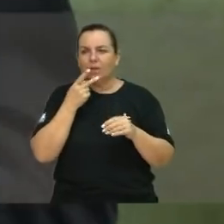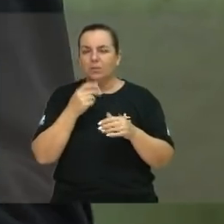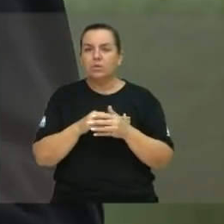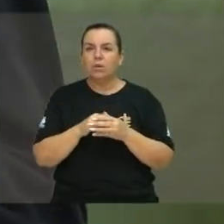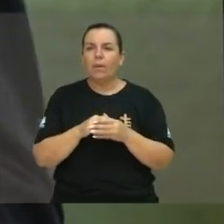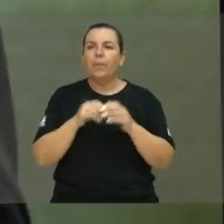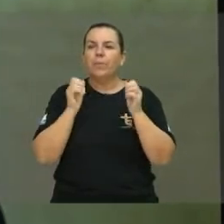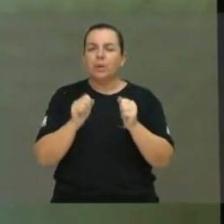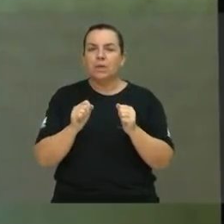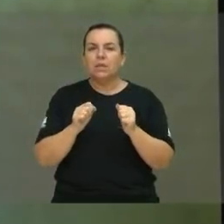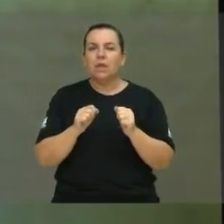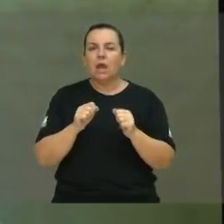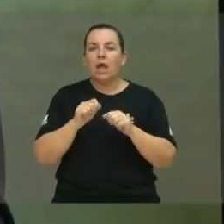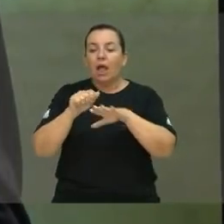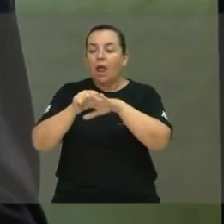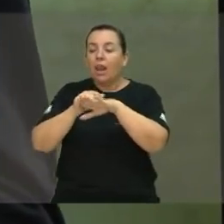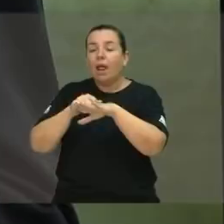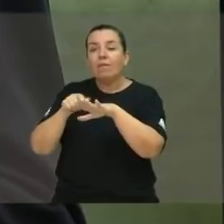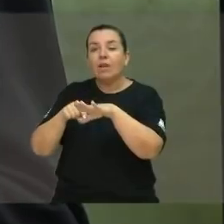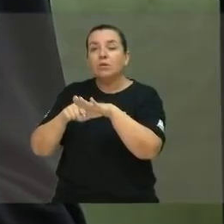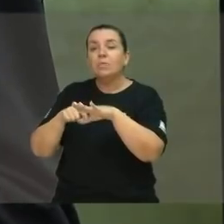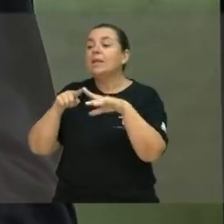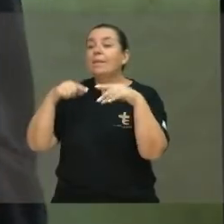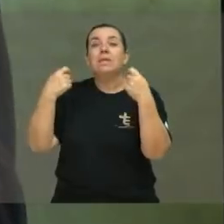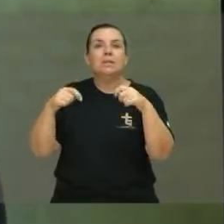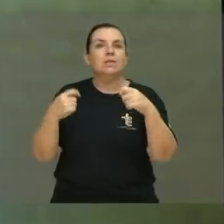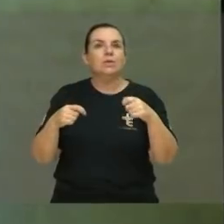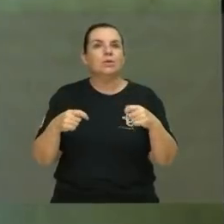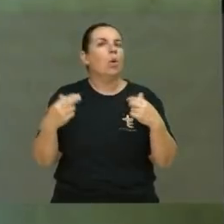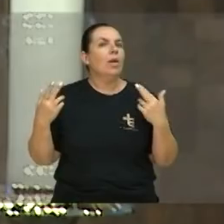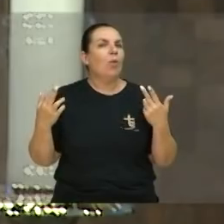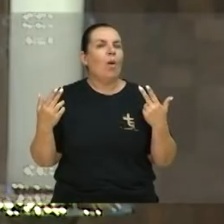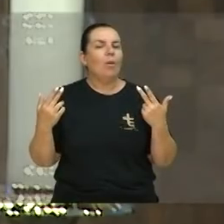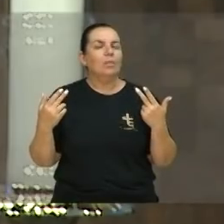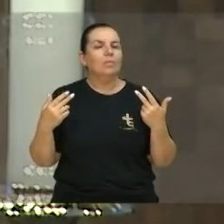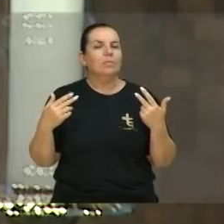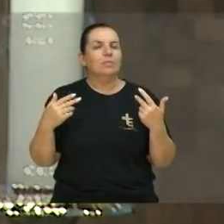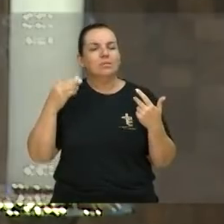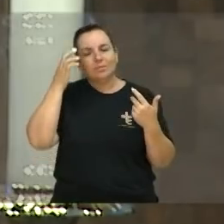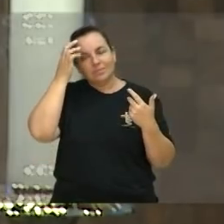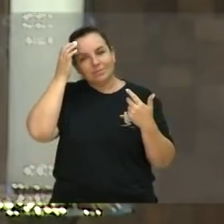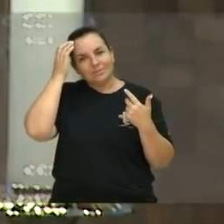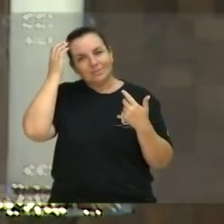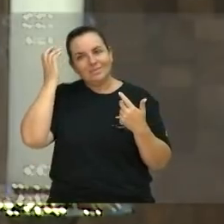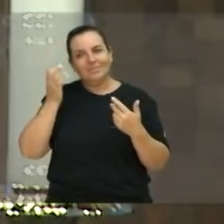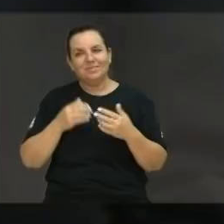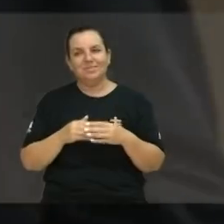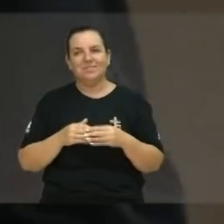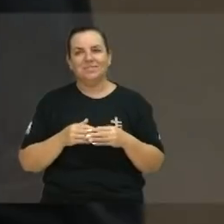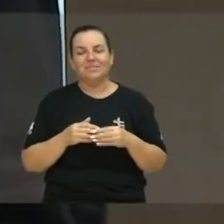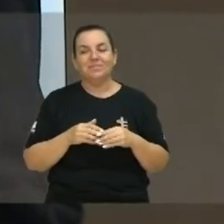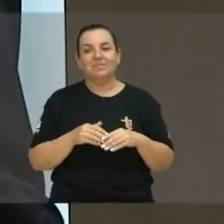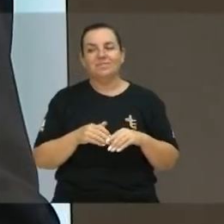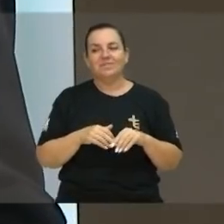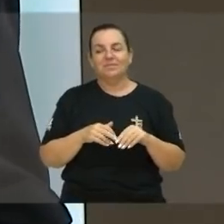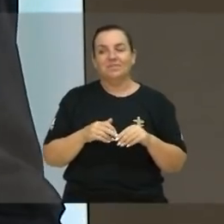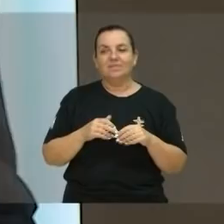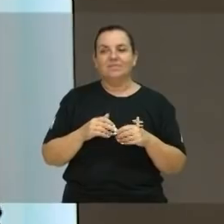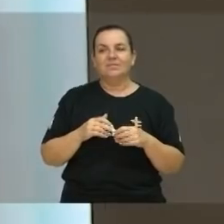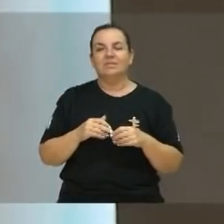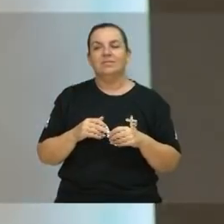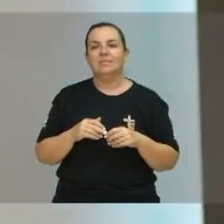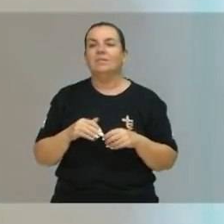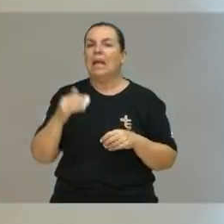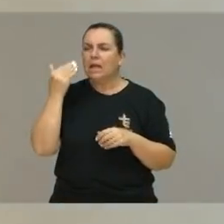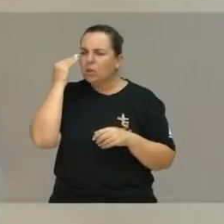poderia ser lavar os pés é preciso é algo assim e como